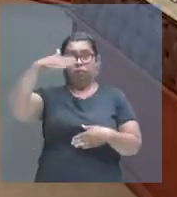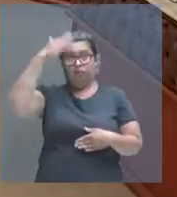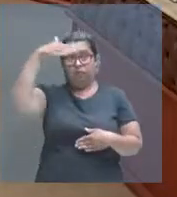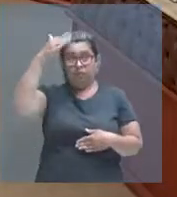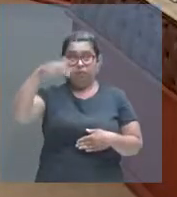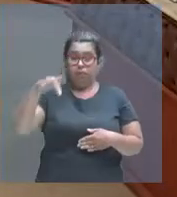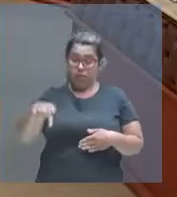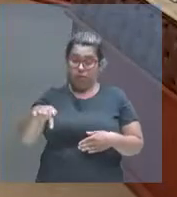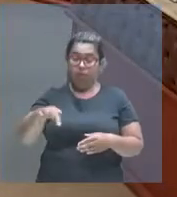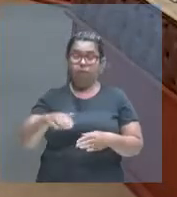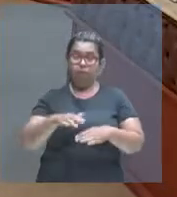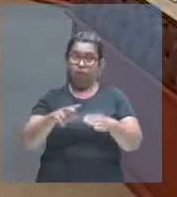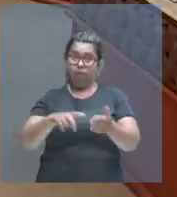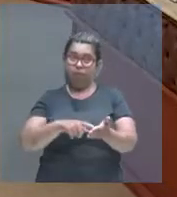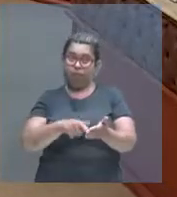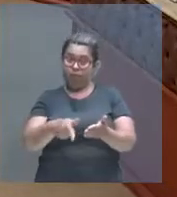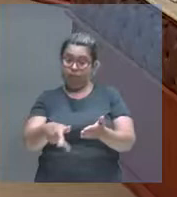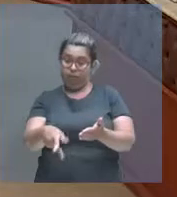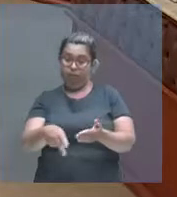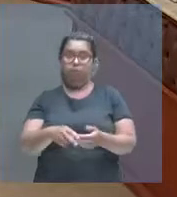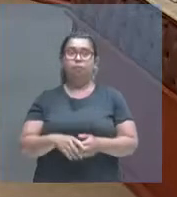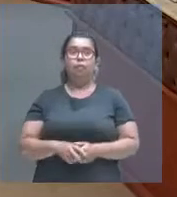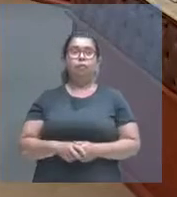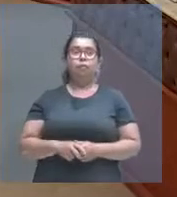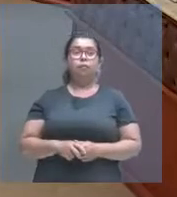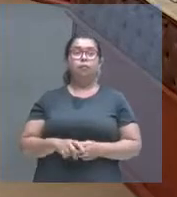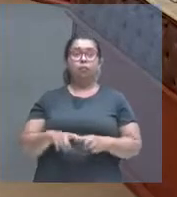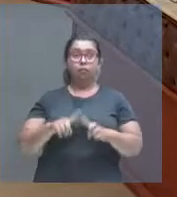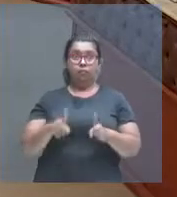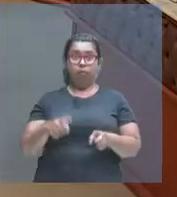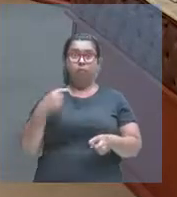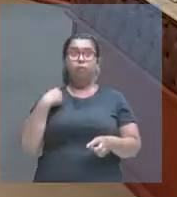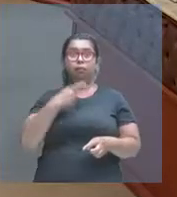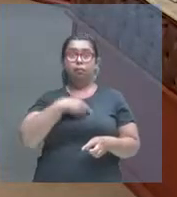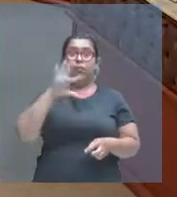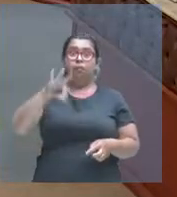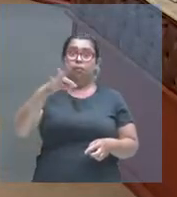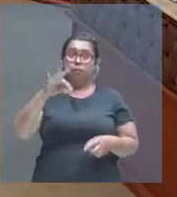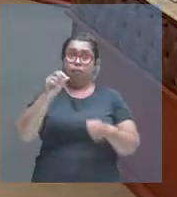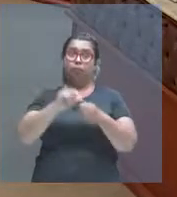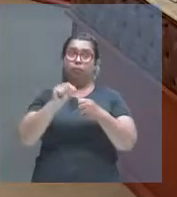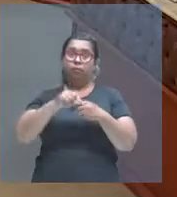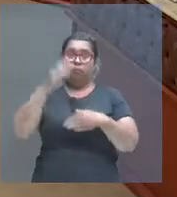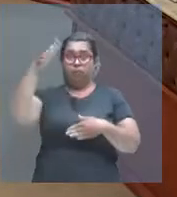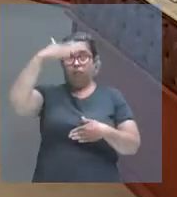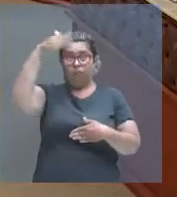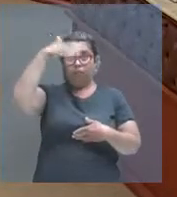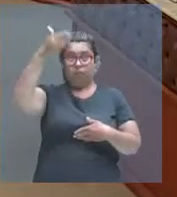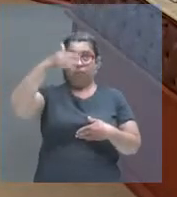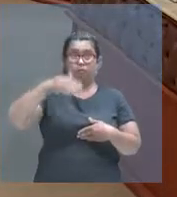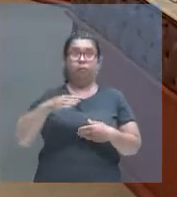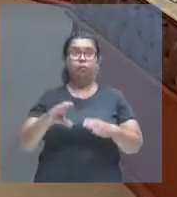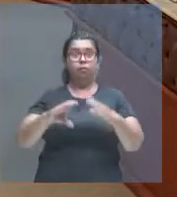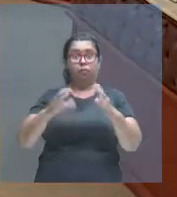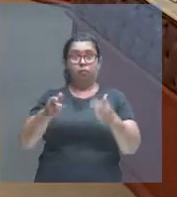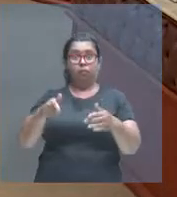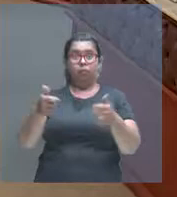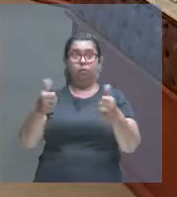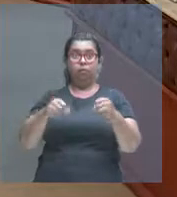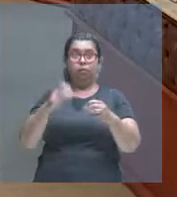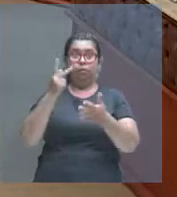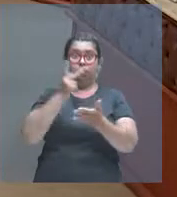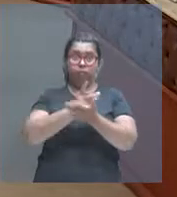embaixo, mas nós preferimos fazer essa homenagem aqui na altura, né, no